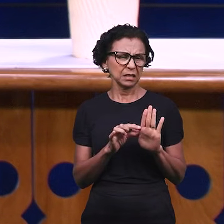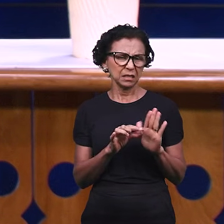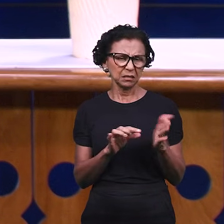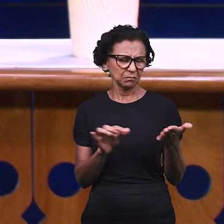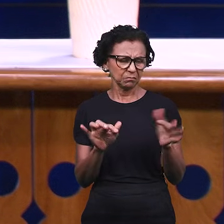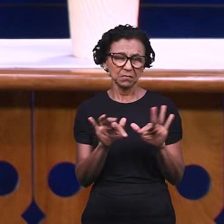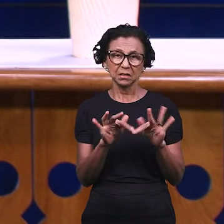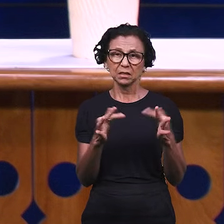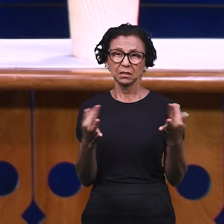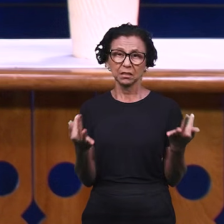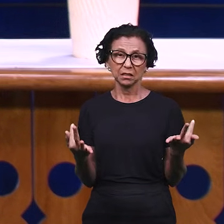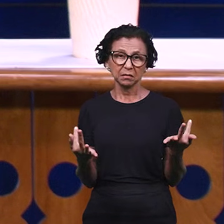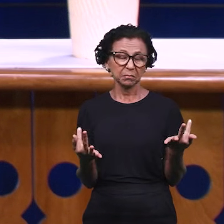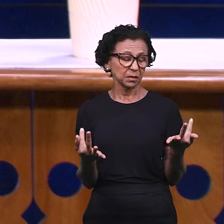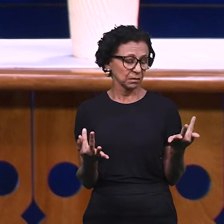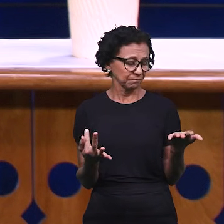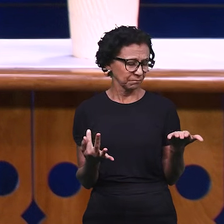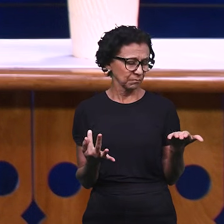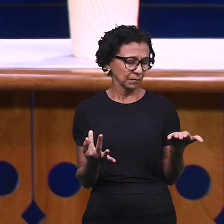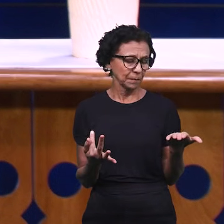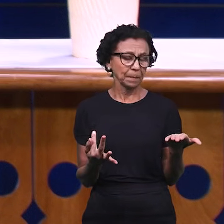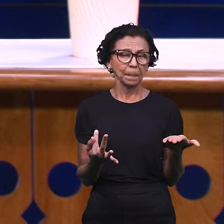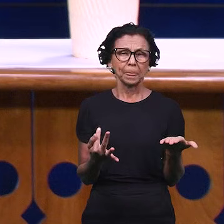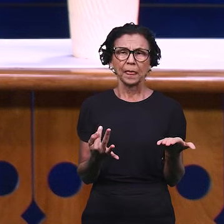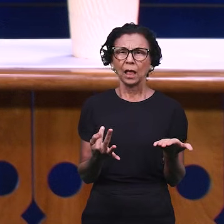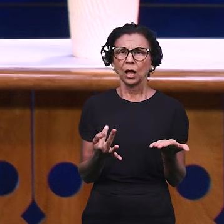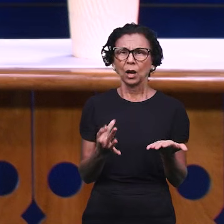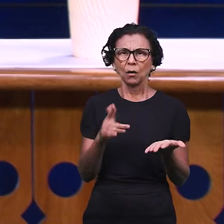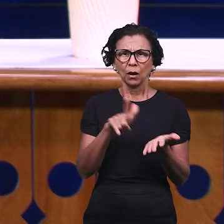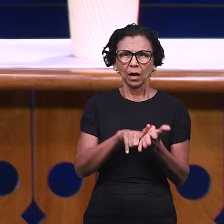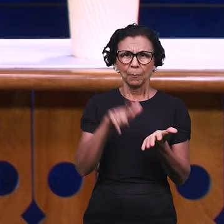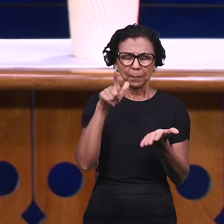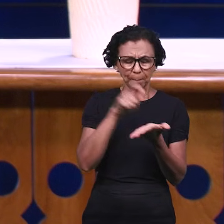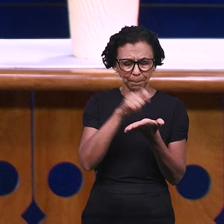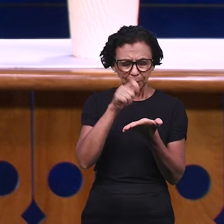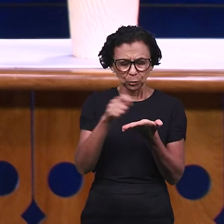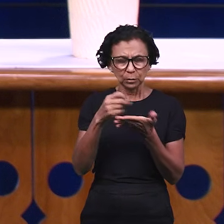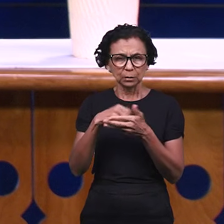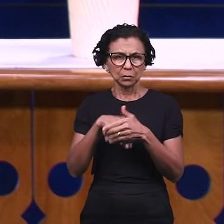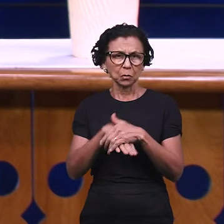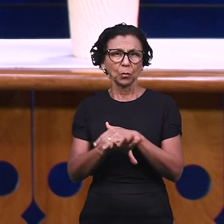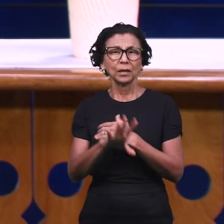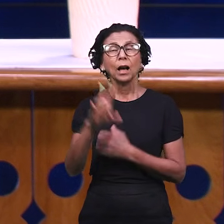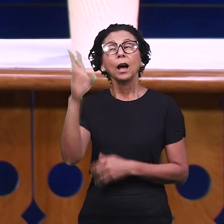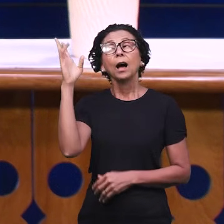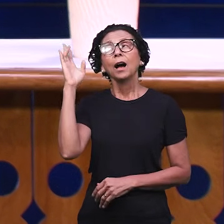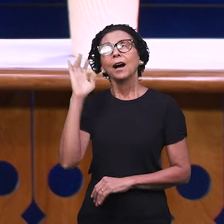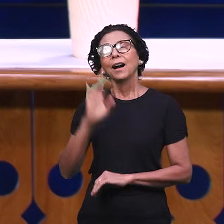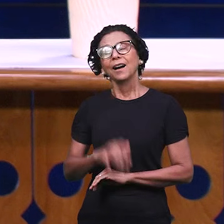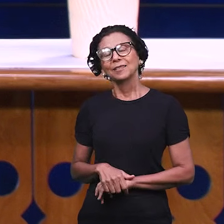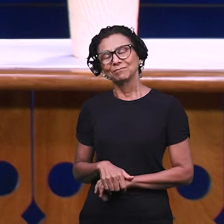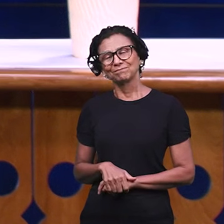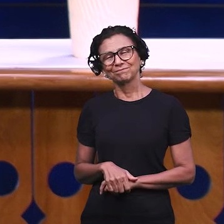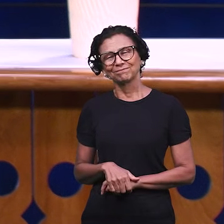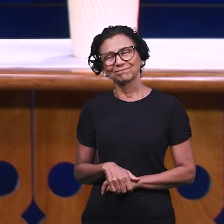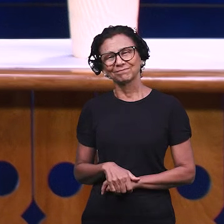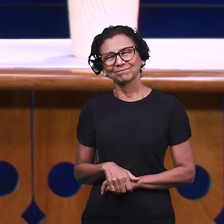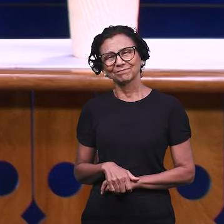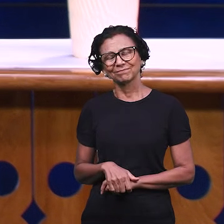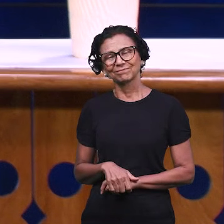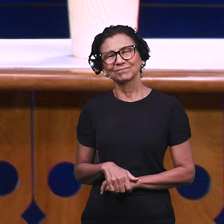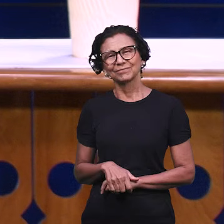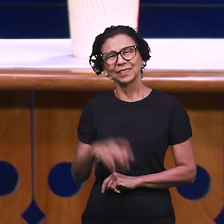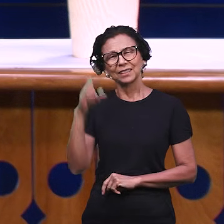na Bíblia, um versículo para nós escrevermos num pedaço de papel, guardarmos como fosse uma lembrança,